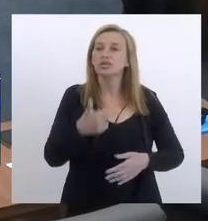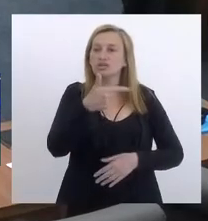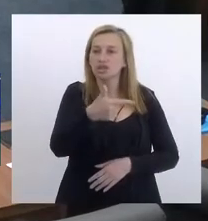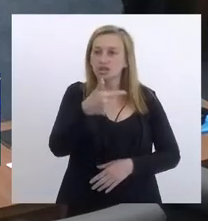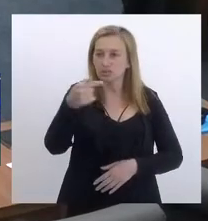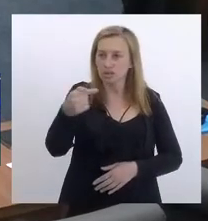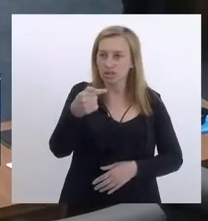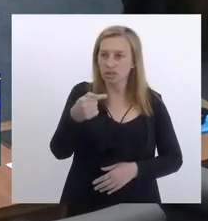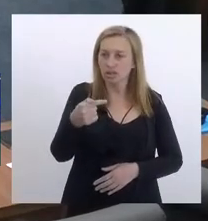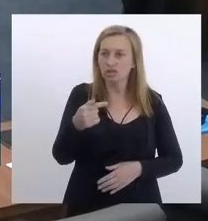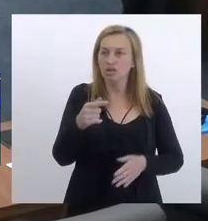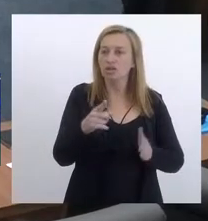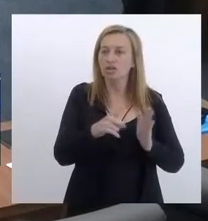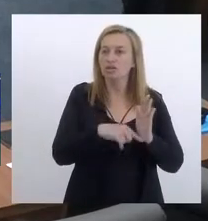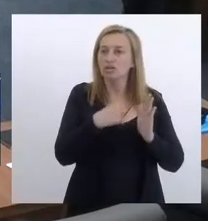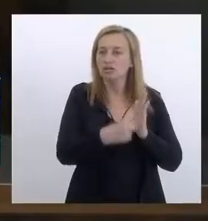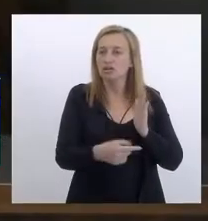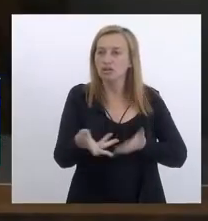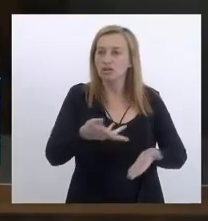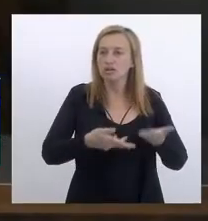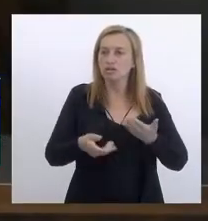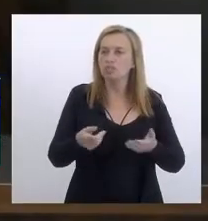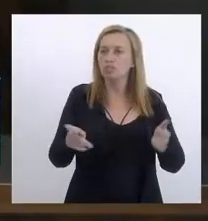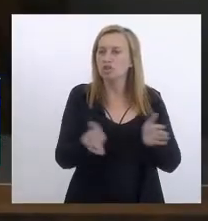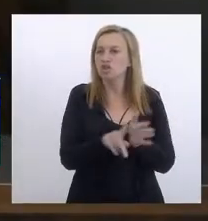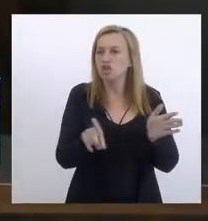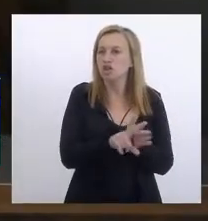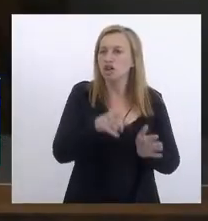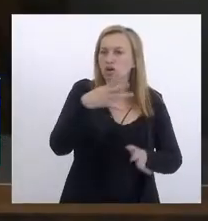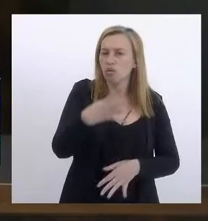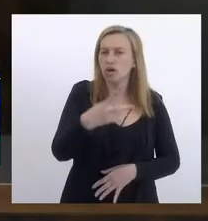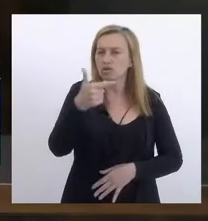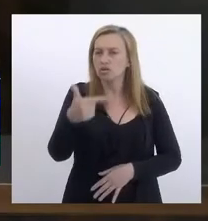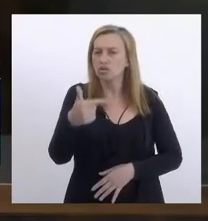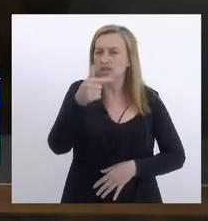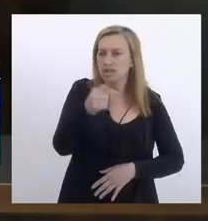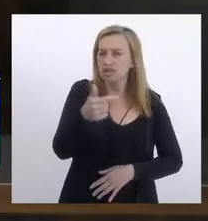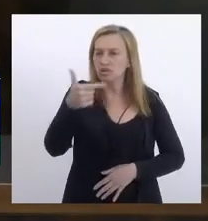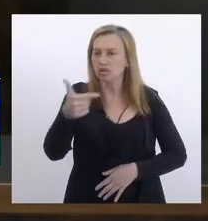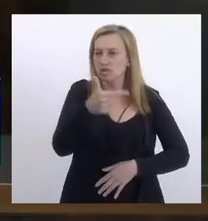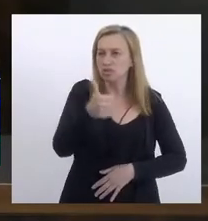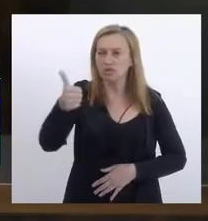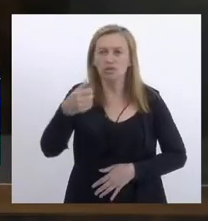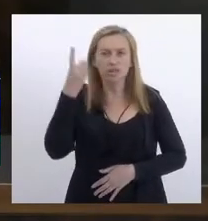27º, que é o veto parcial oposto ao projeto de lei 4272 de 21, de